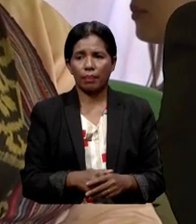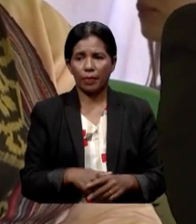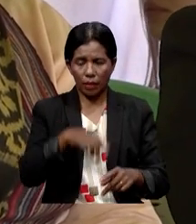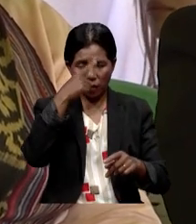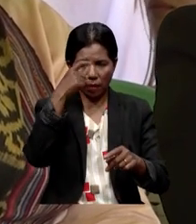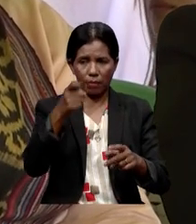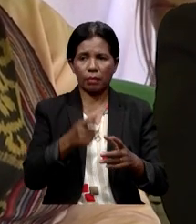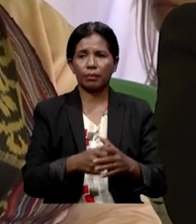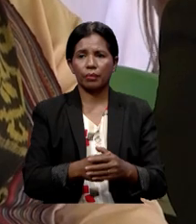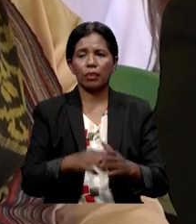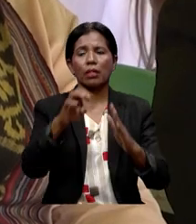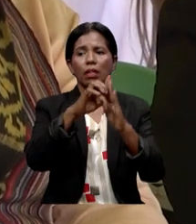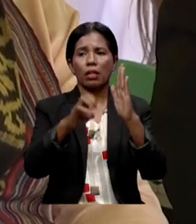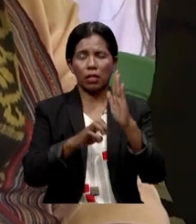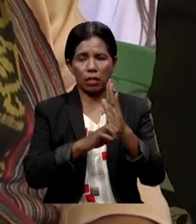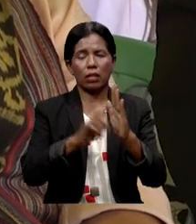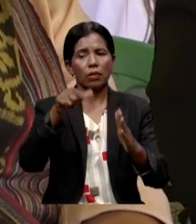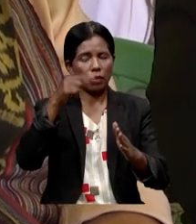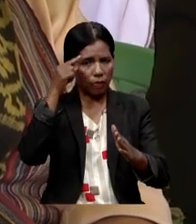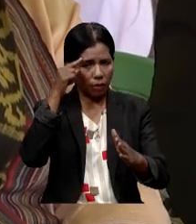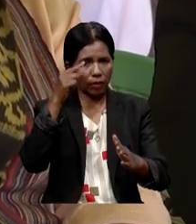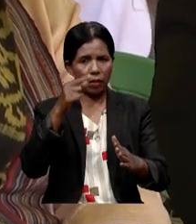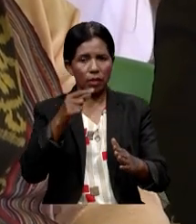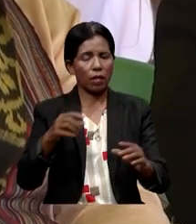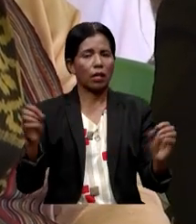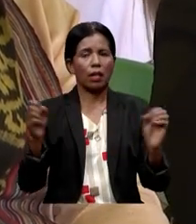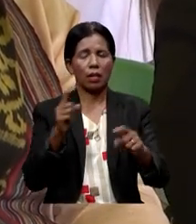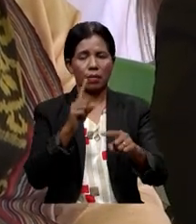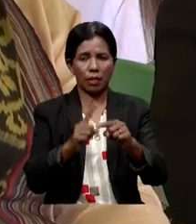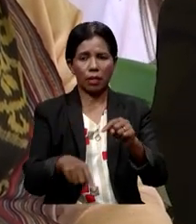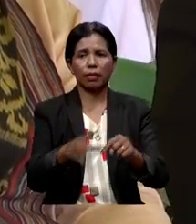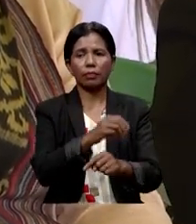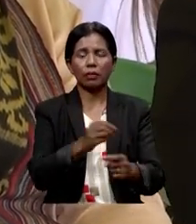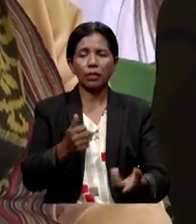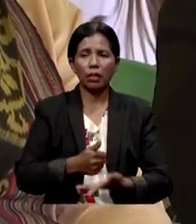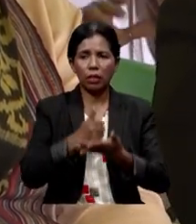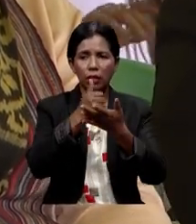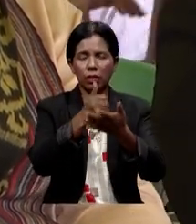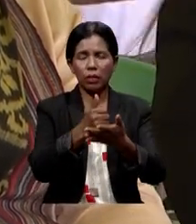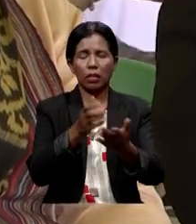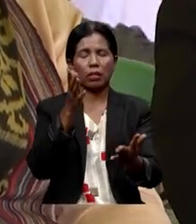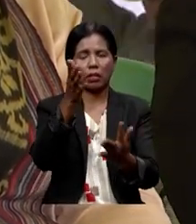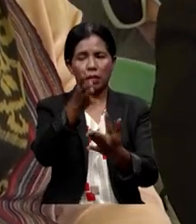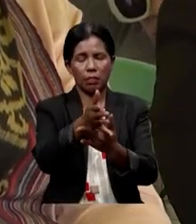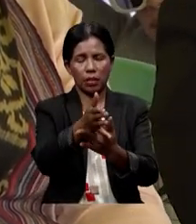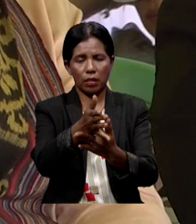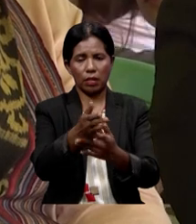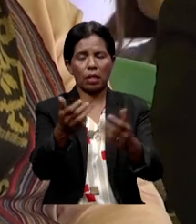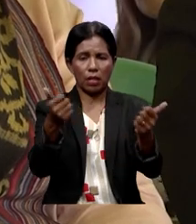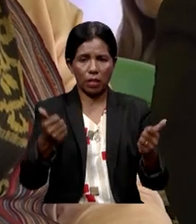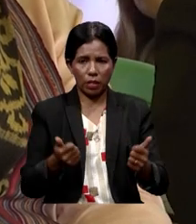também Estado, Governo, La Viva, a tua Tamasai, aldeia